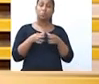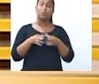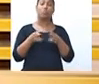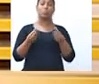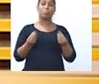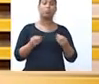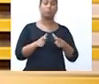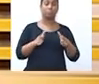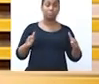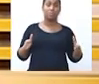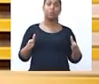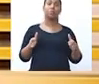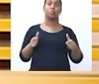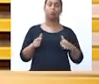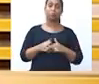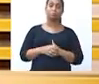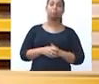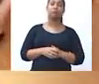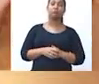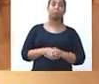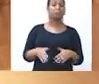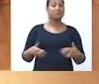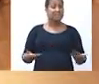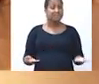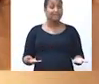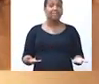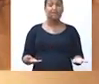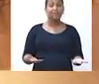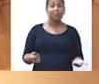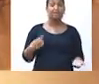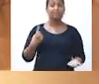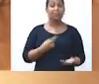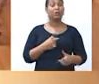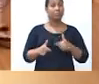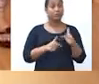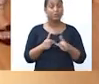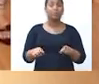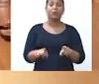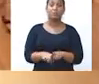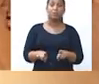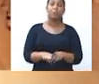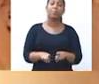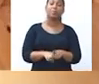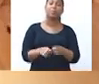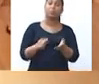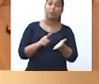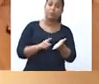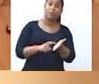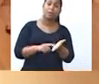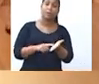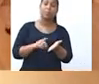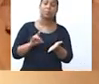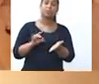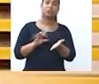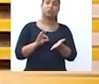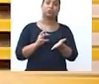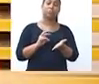grande nessa área, né? E aqui a gente trabalhou também com impressão digital